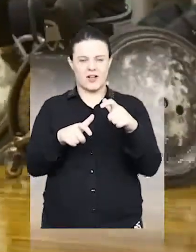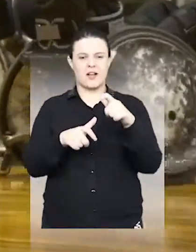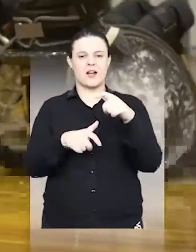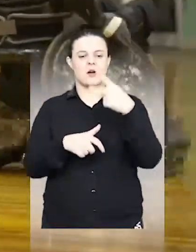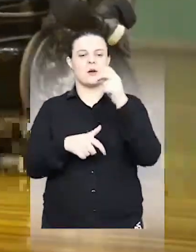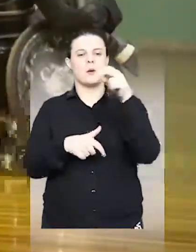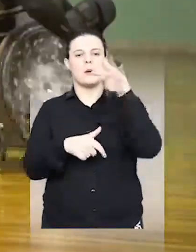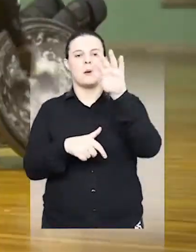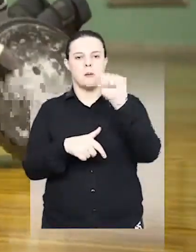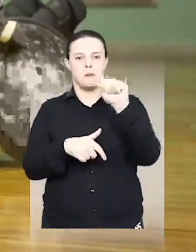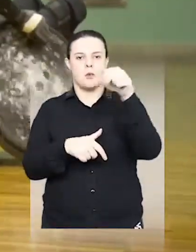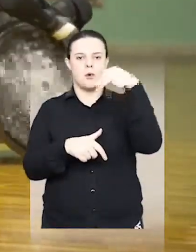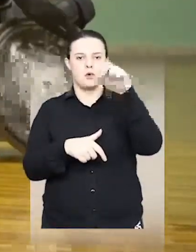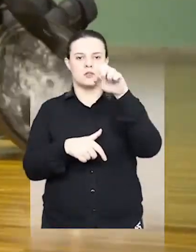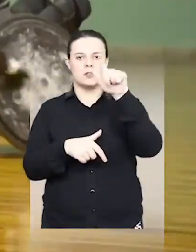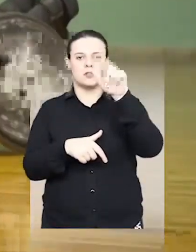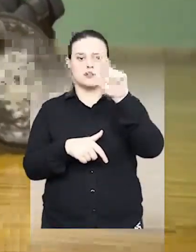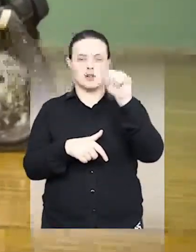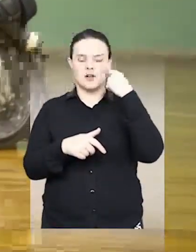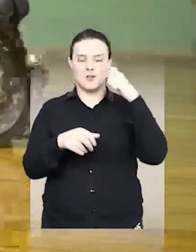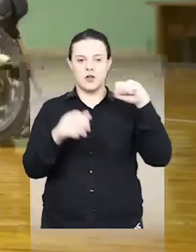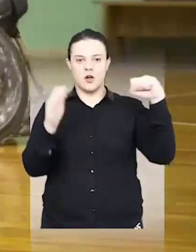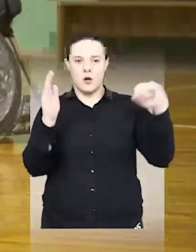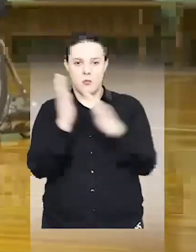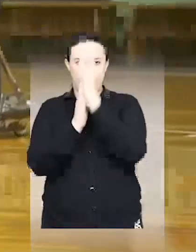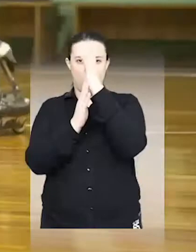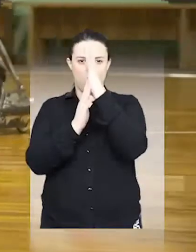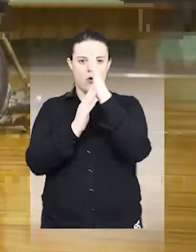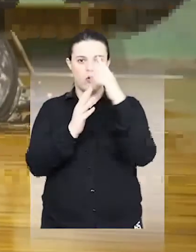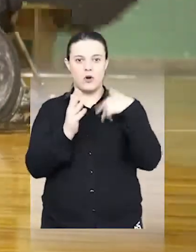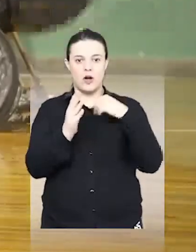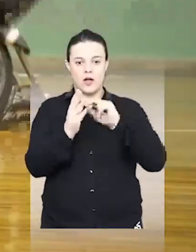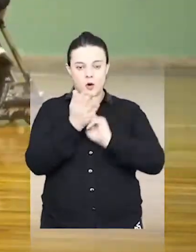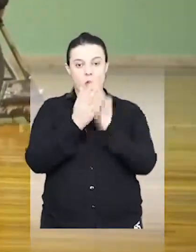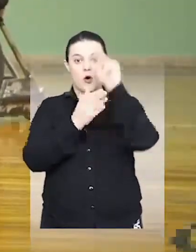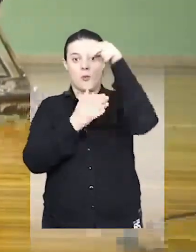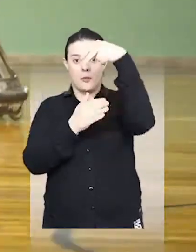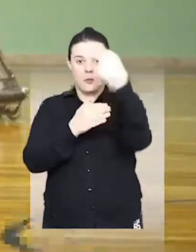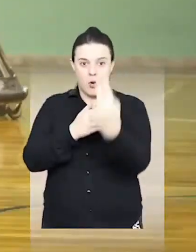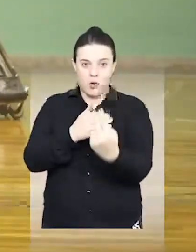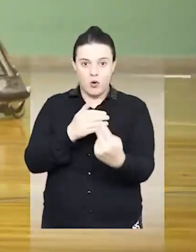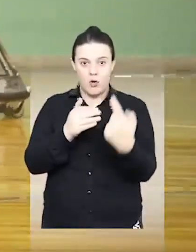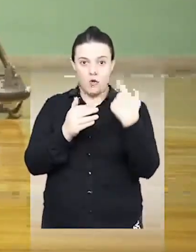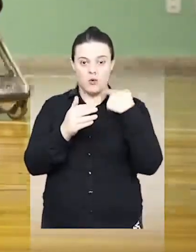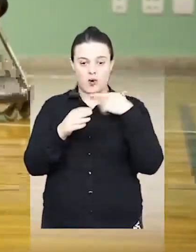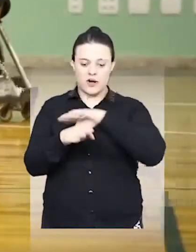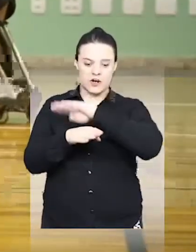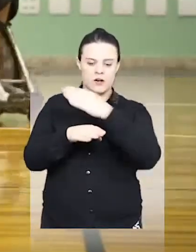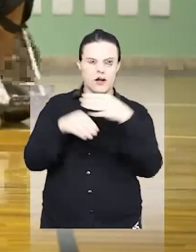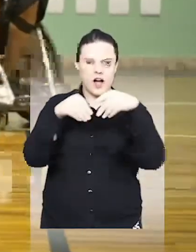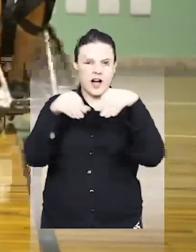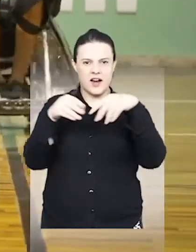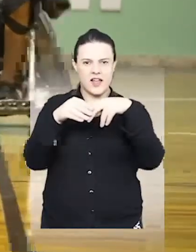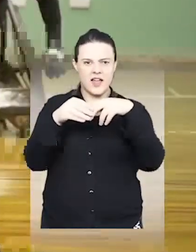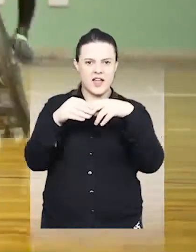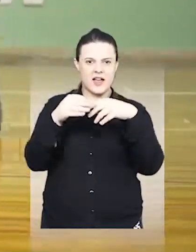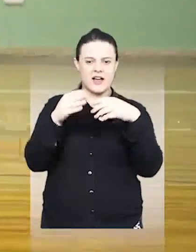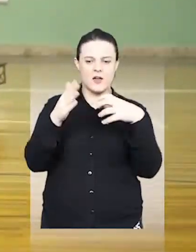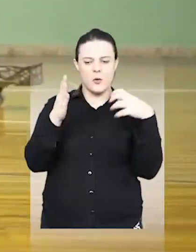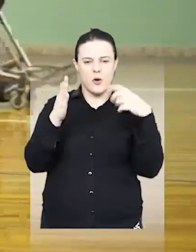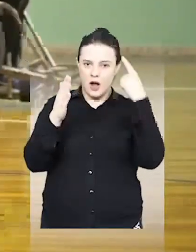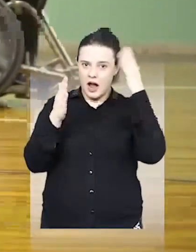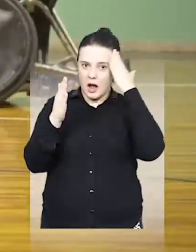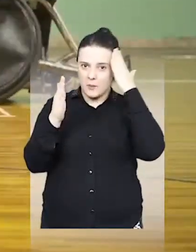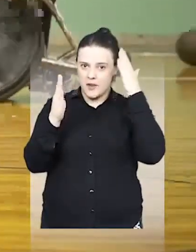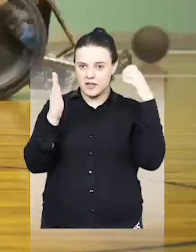Rio Grande do Norte. Eu fui furar uma onda, bati a cabeça num banco de areia e quebrei o pescoço, né? Fraturei a 5ª vértebra